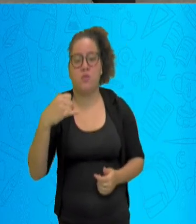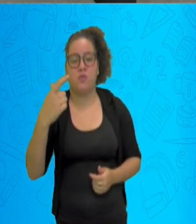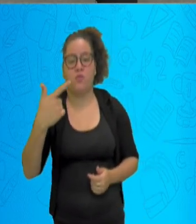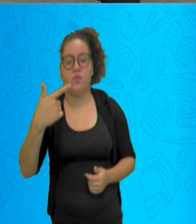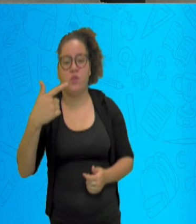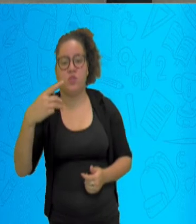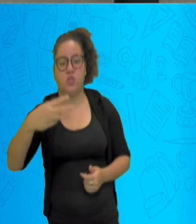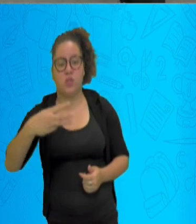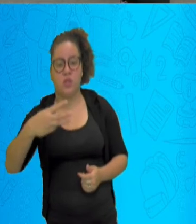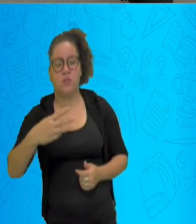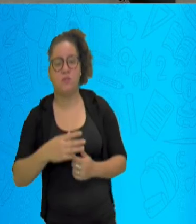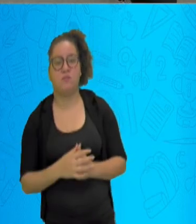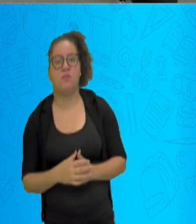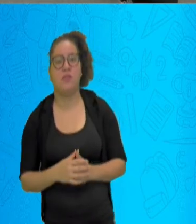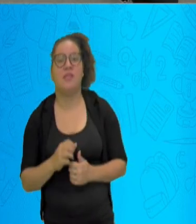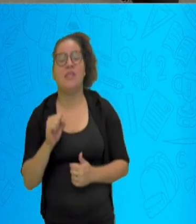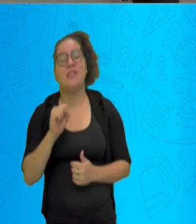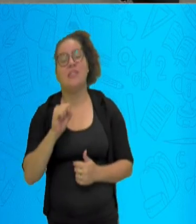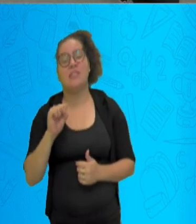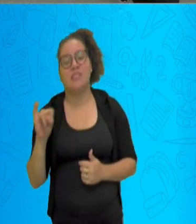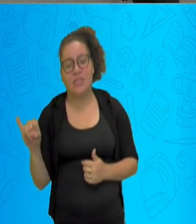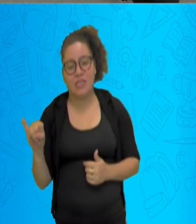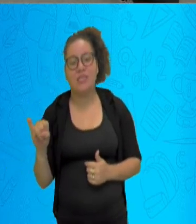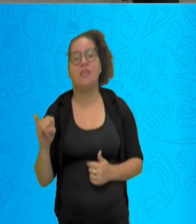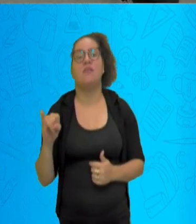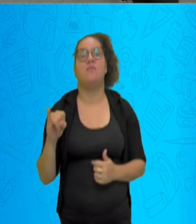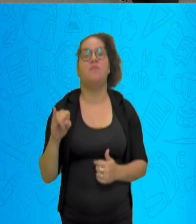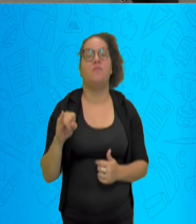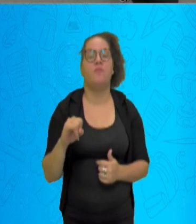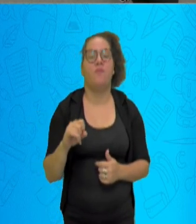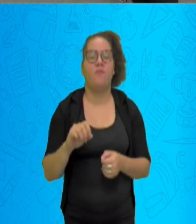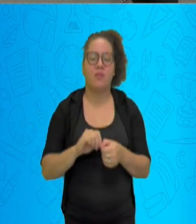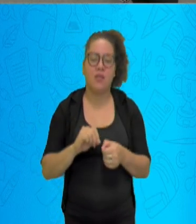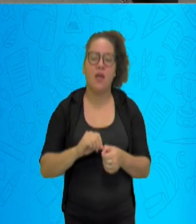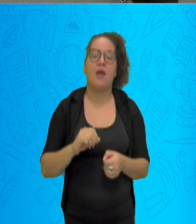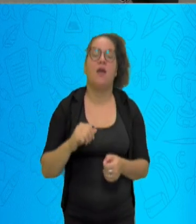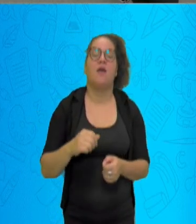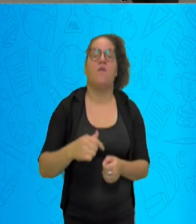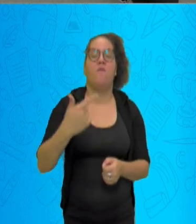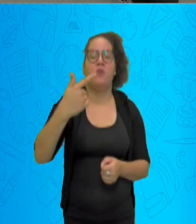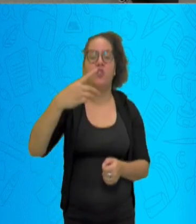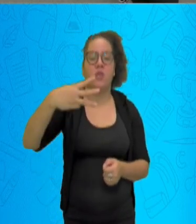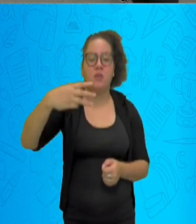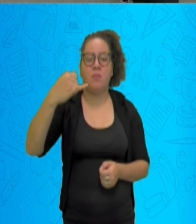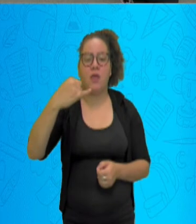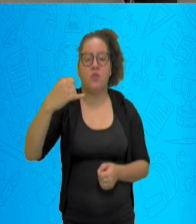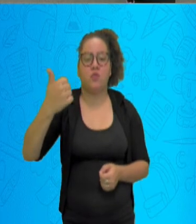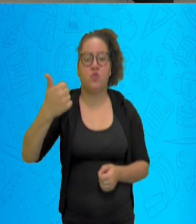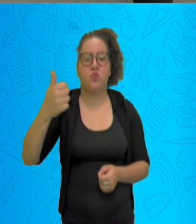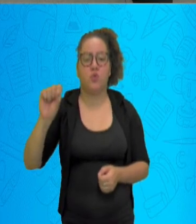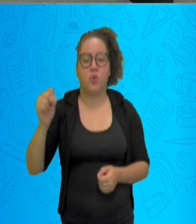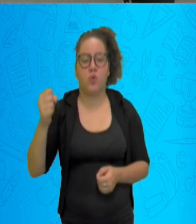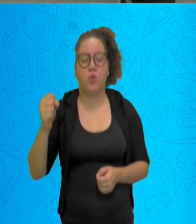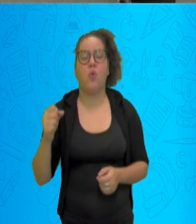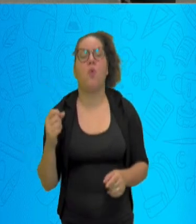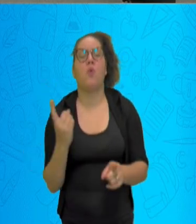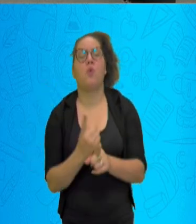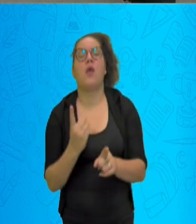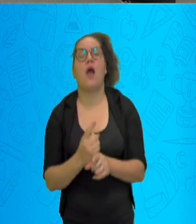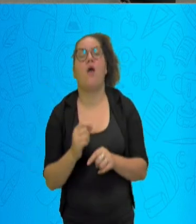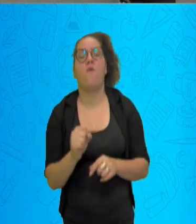23. E se eu diminuir 23 menos 18... quanto é que eu vou